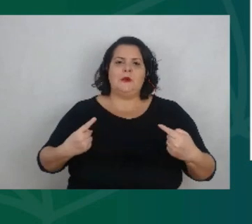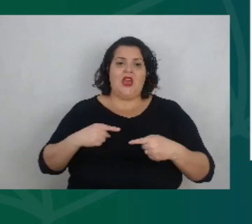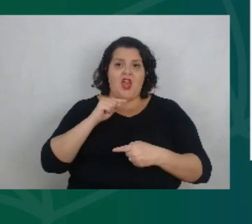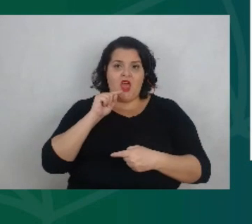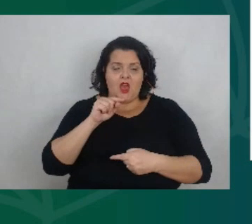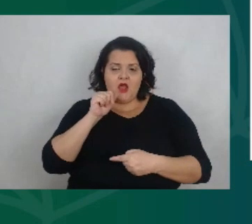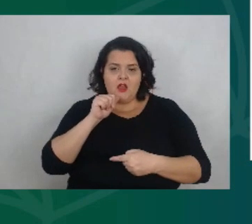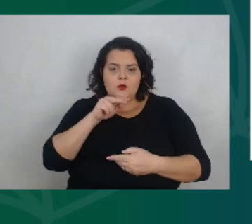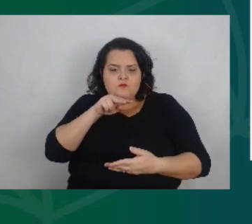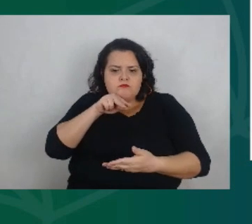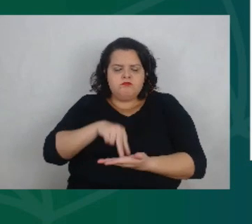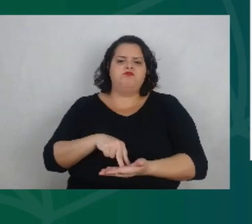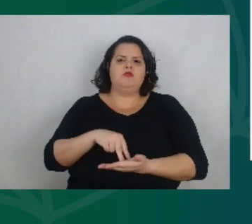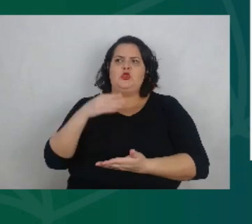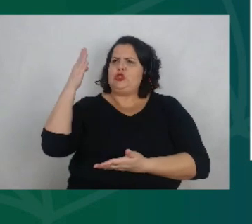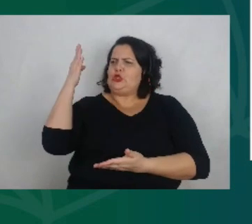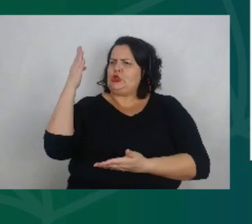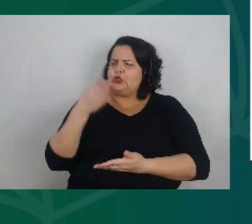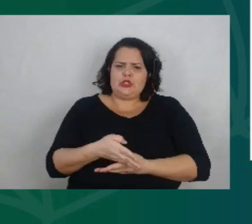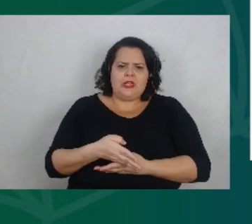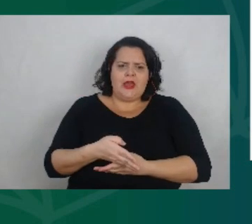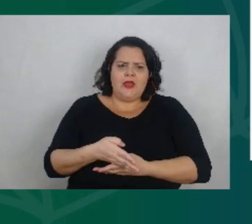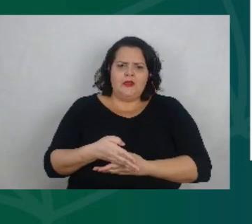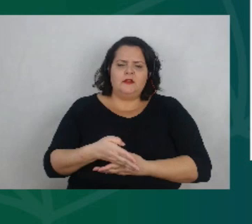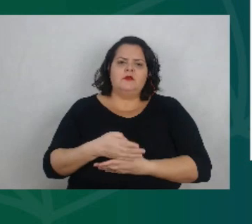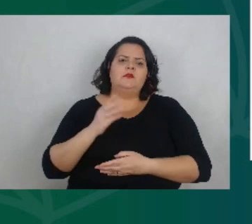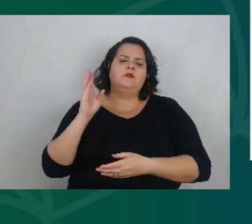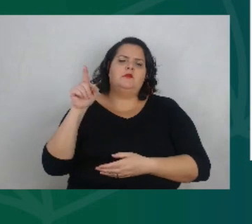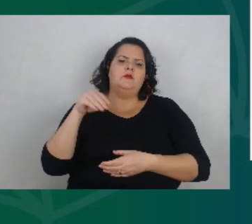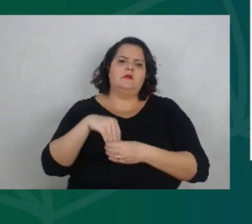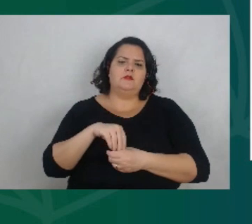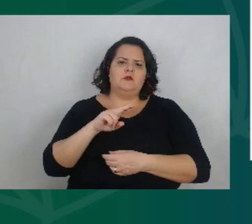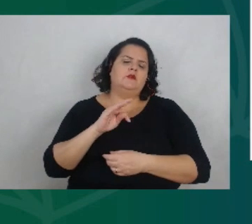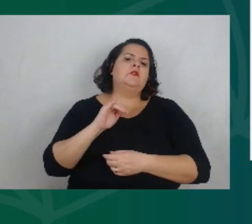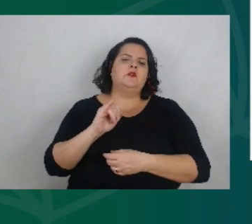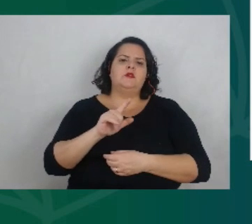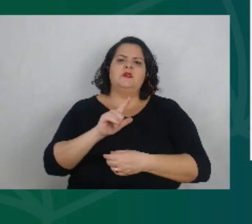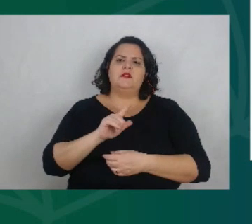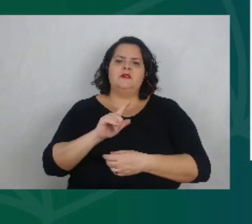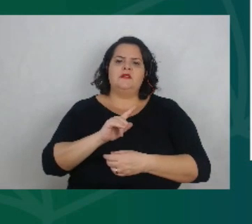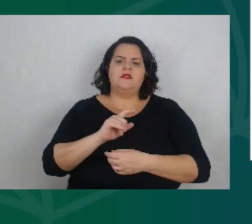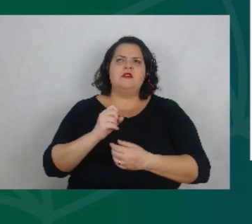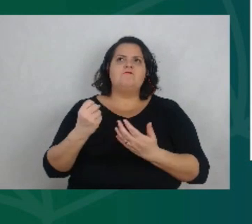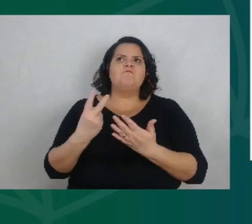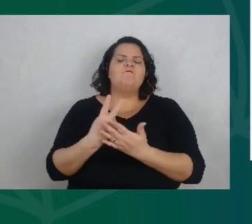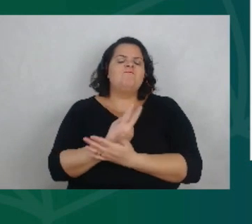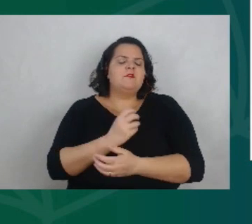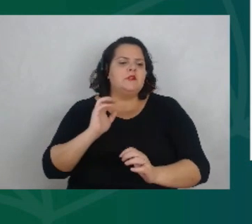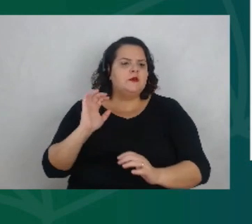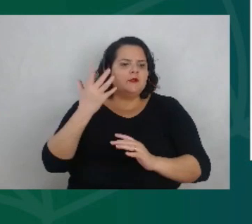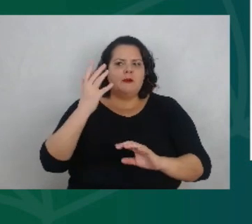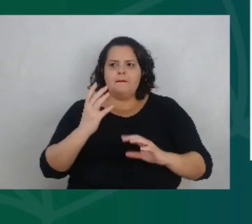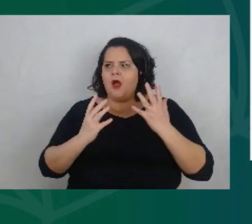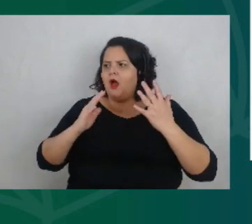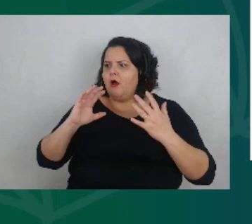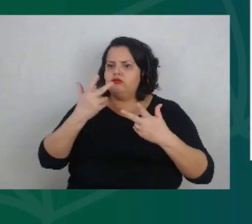na UTI. Tivemos momentos muito comoventes de estarmos juntas dentro dessa UTI,